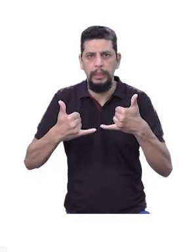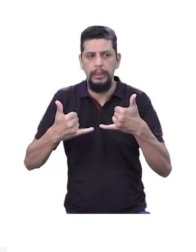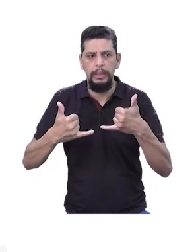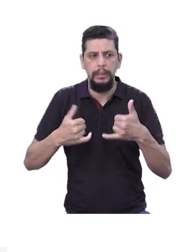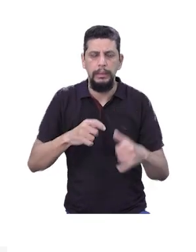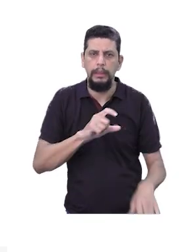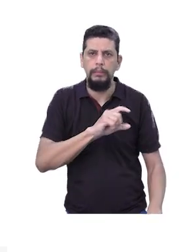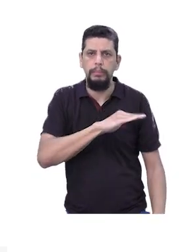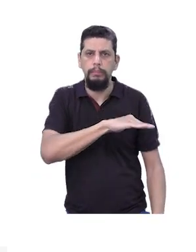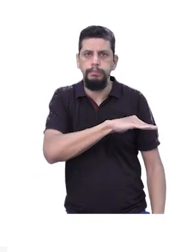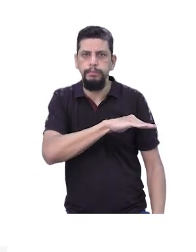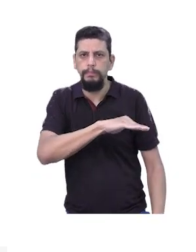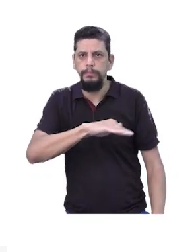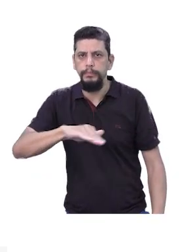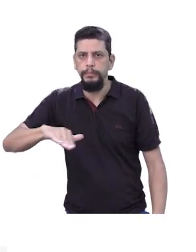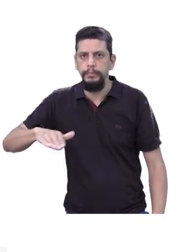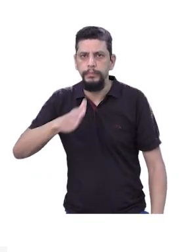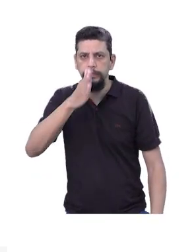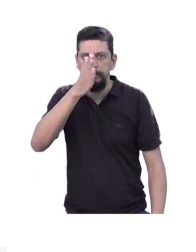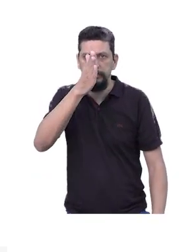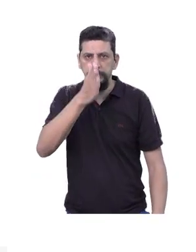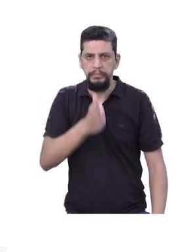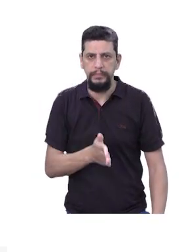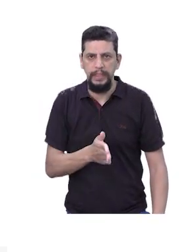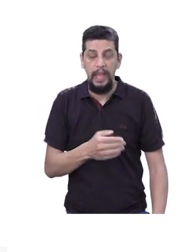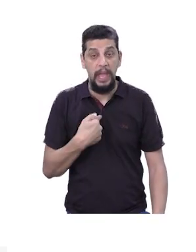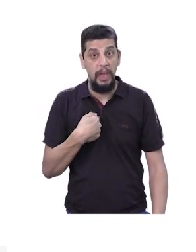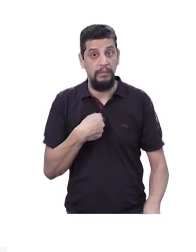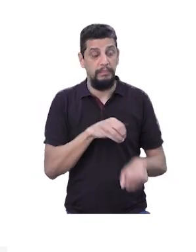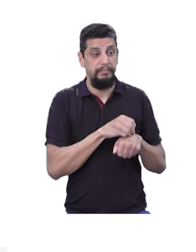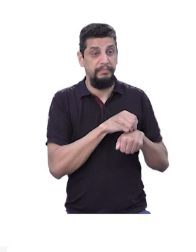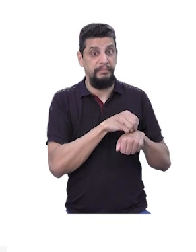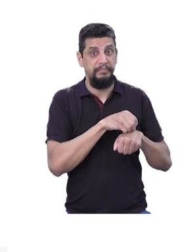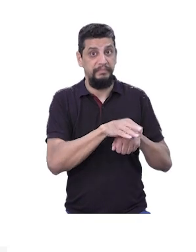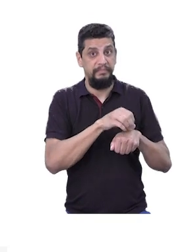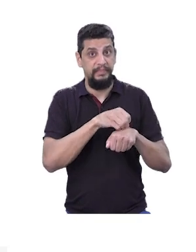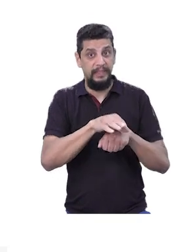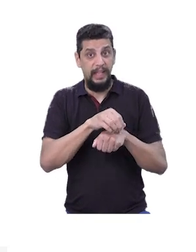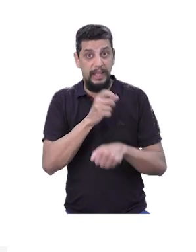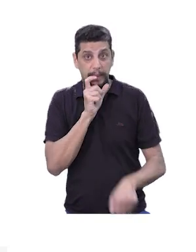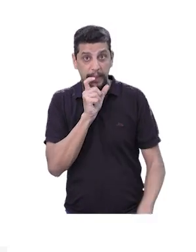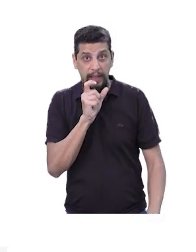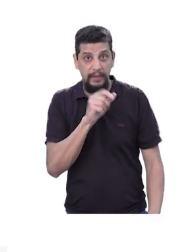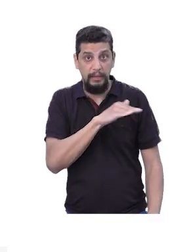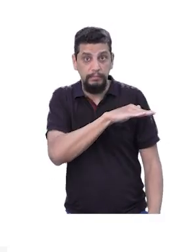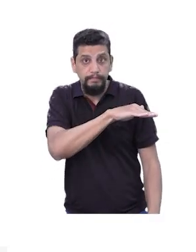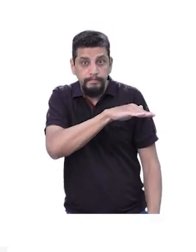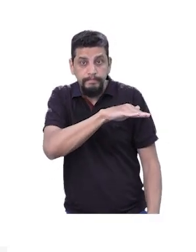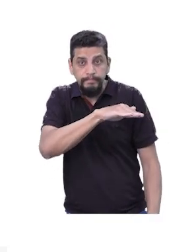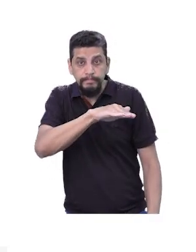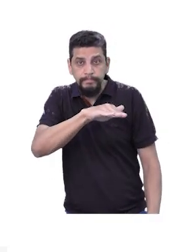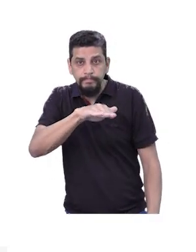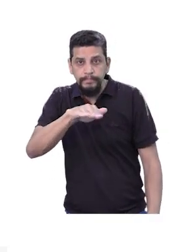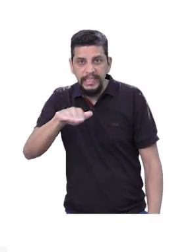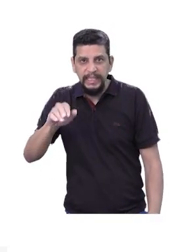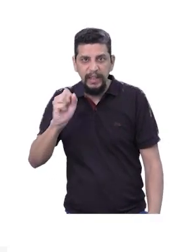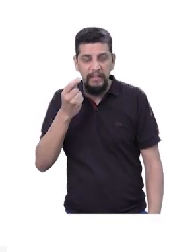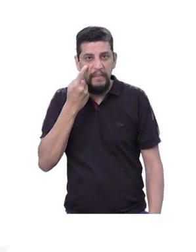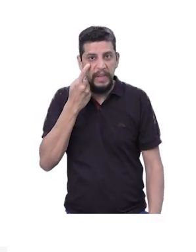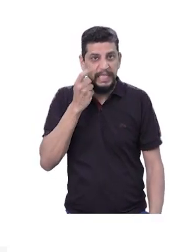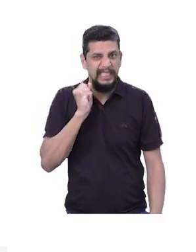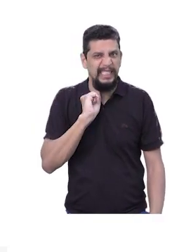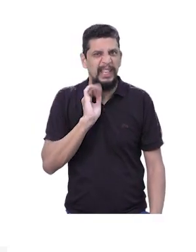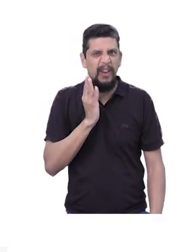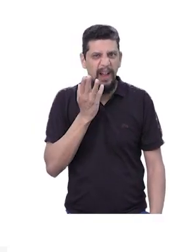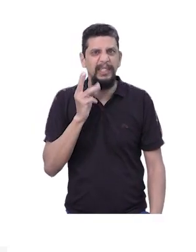na vertical ou na horizontal. Mas eu vou dar uma dica, então. Essa palavra, ela tá escrita na horizontal. Tá. Vamos ver. Você acha que agora